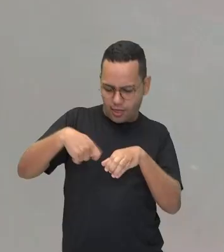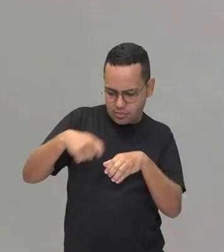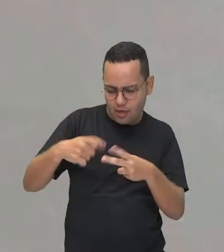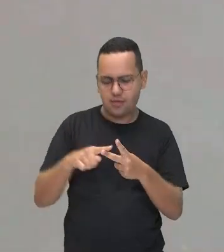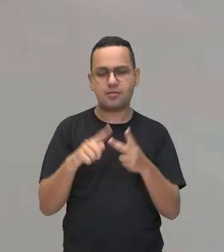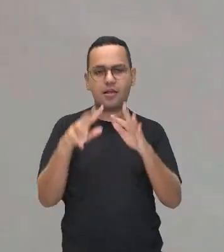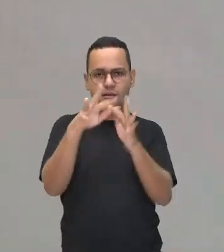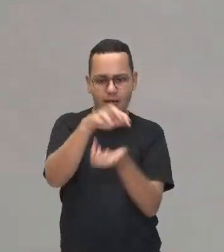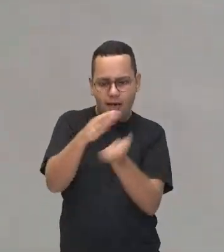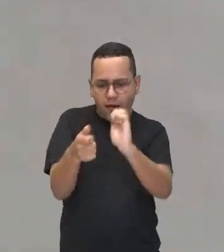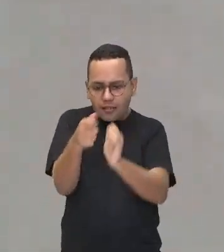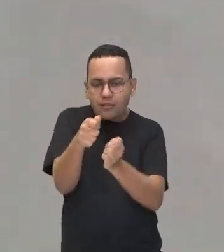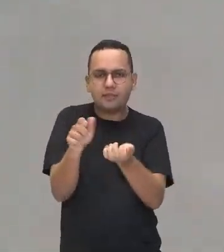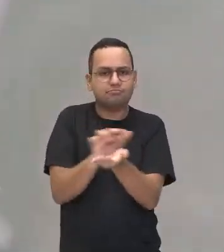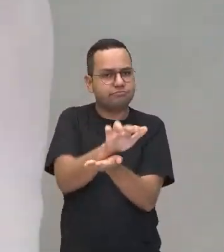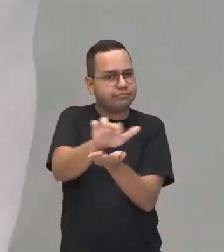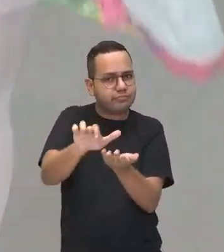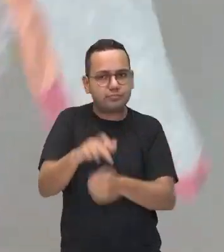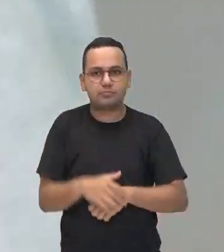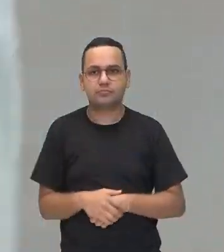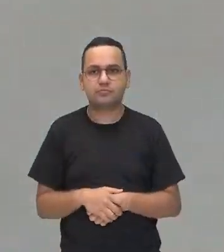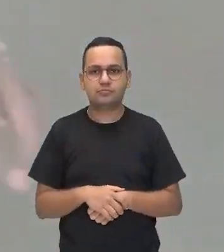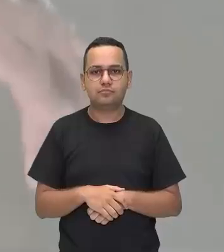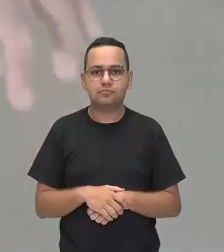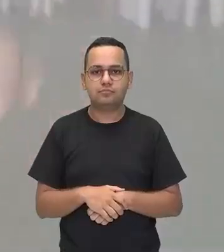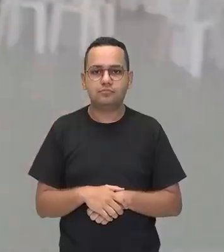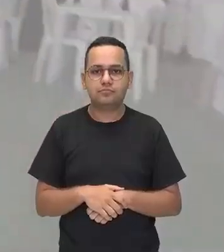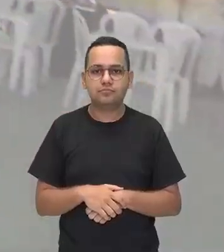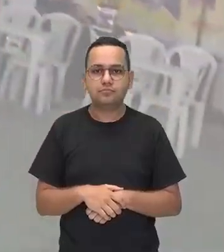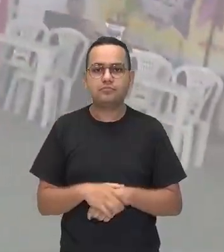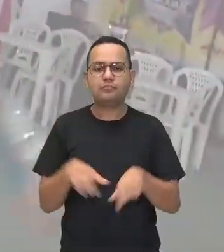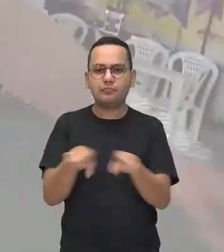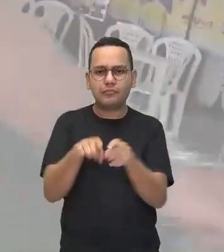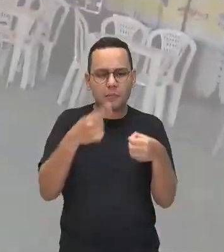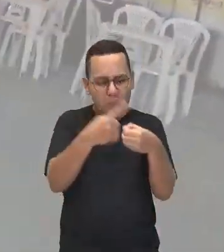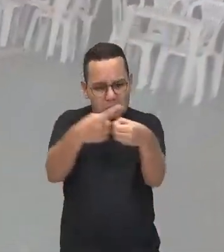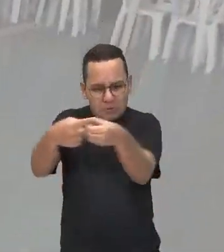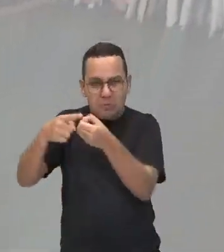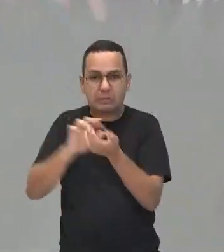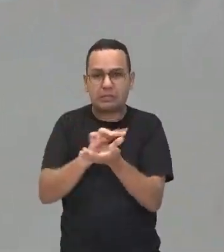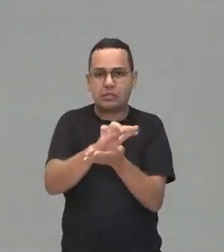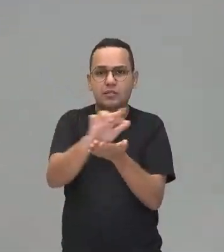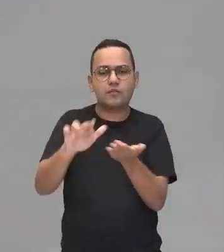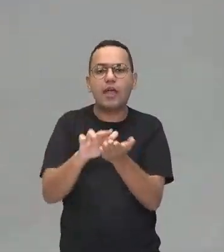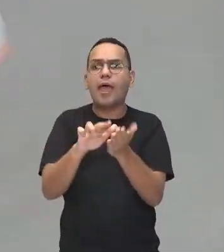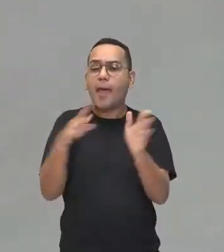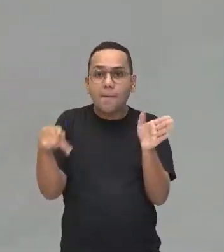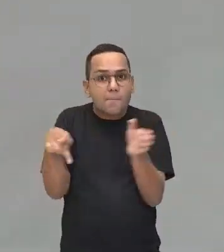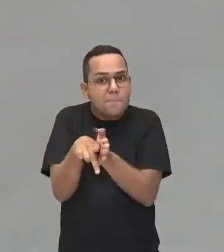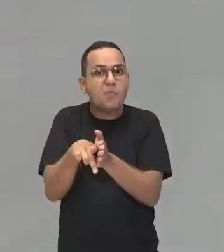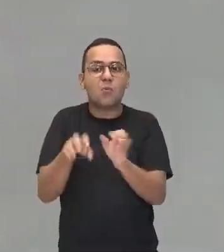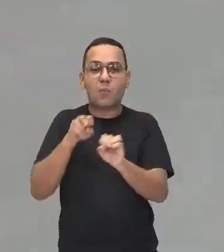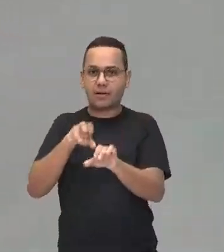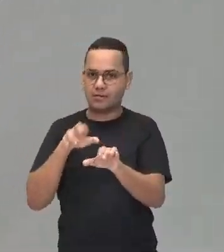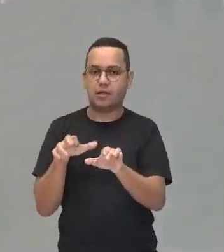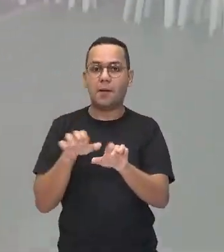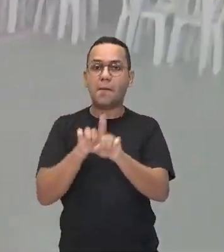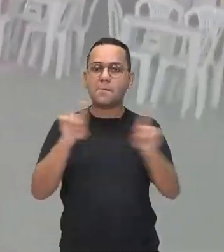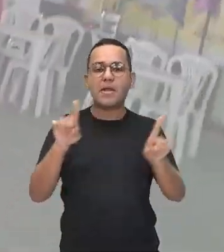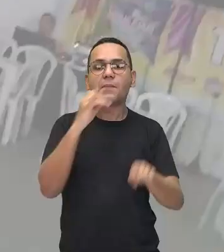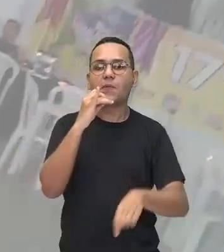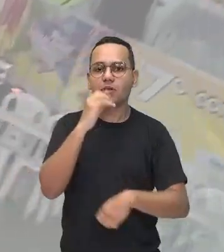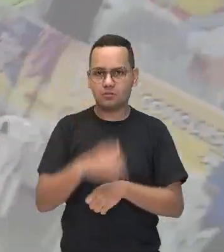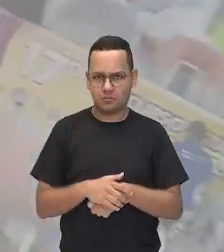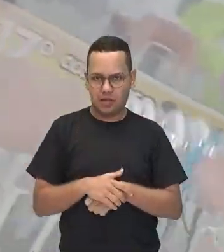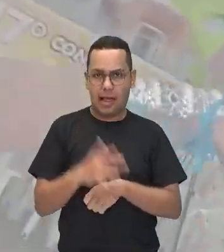artesão. E o que é melhor ainda, em muitos dos municípios, ela é matéria de escola. Ou seja, só dança a quadrilha junina